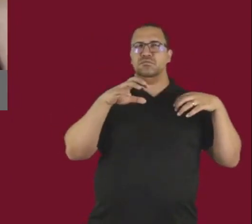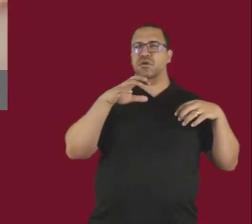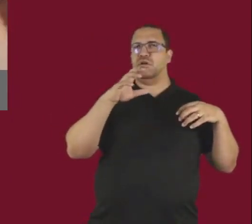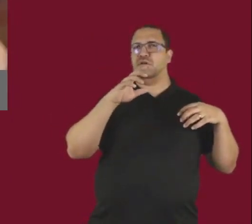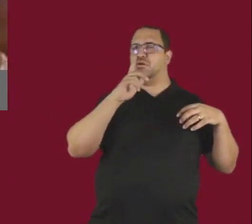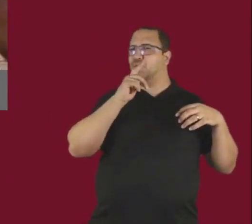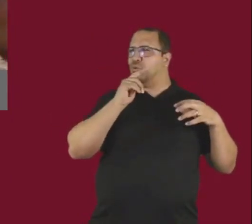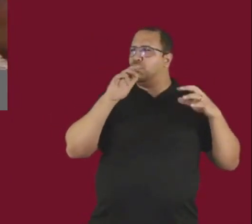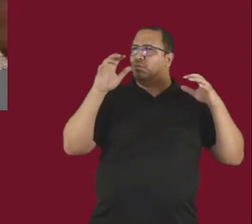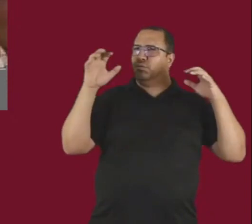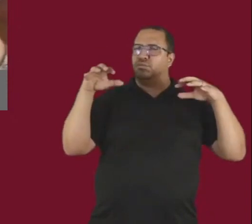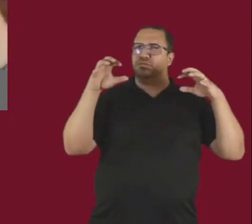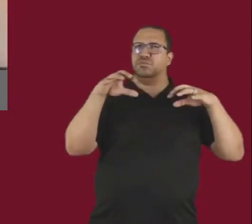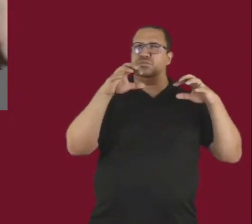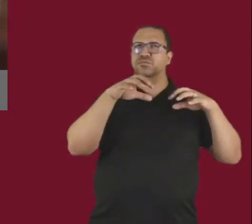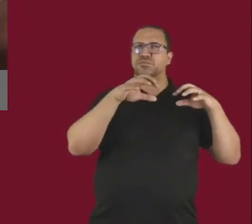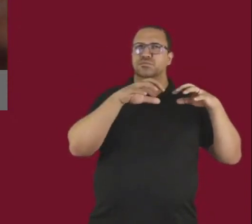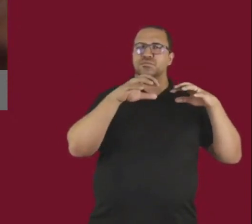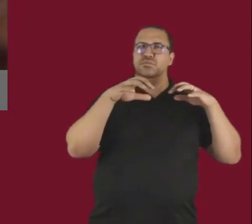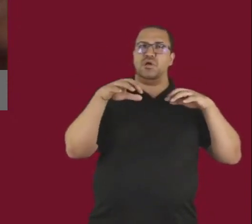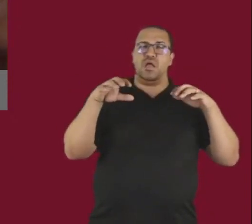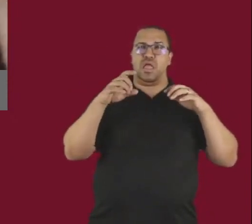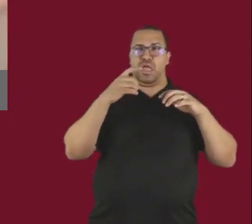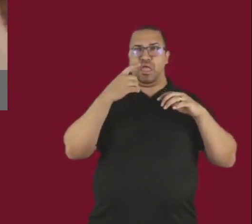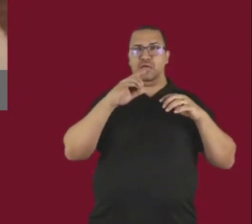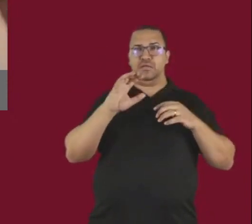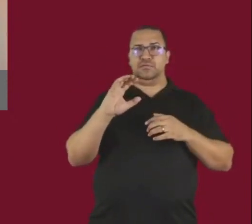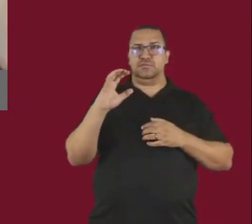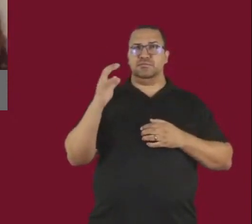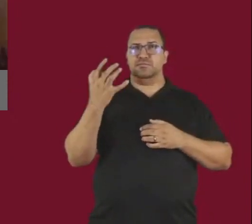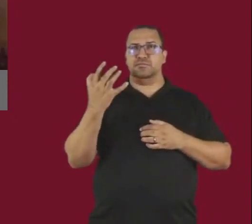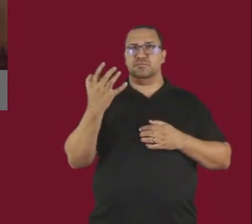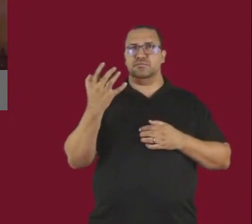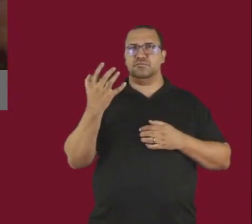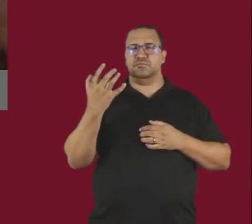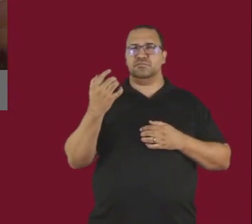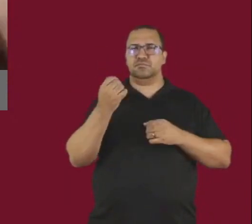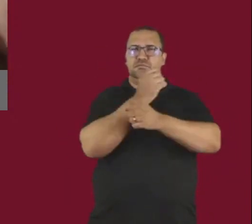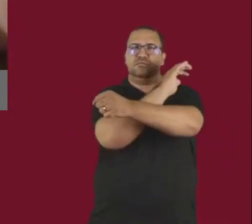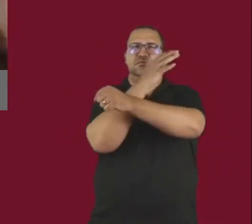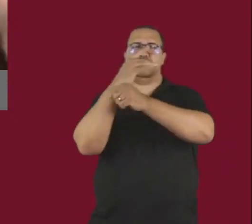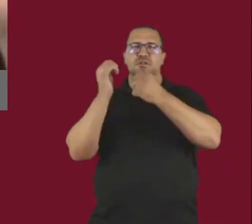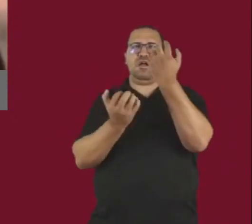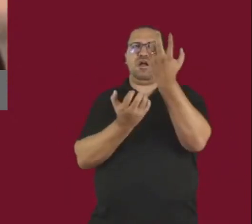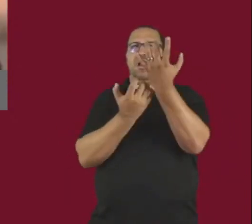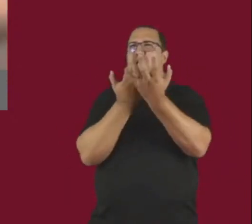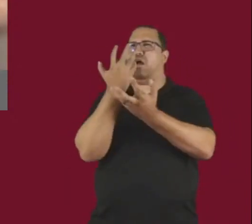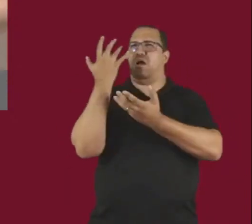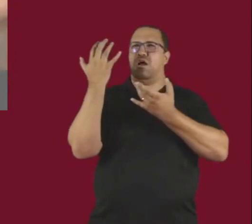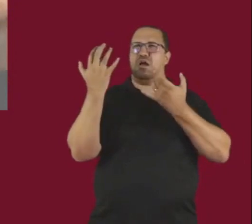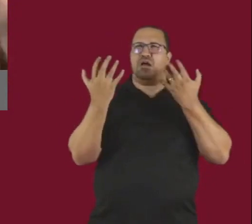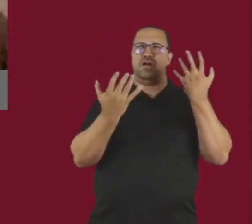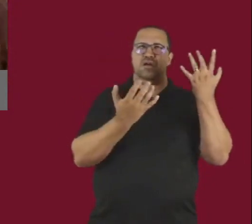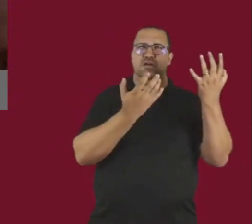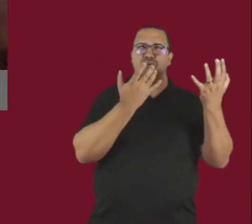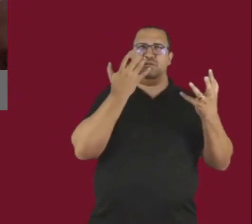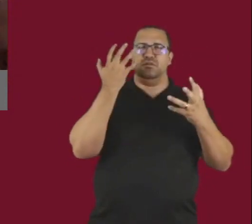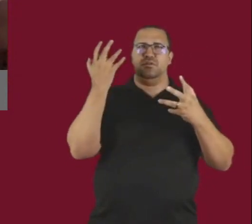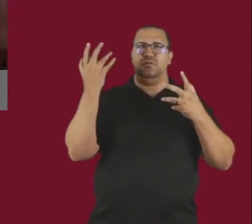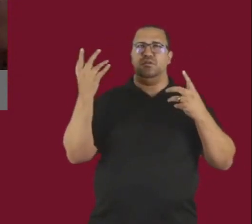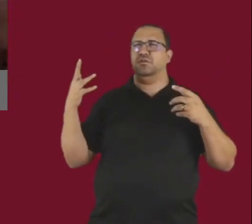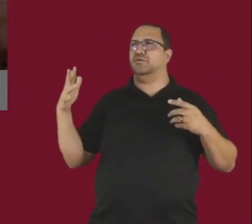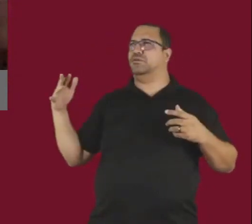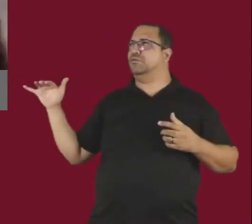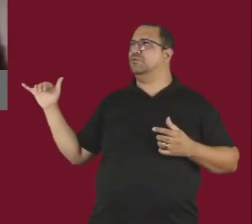imediatamente a floresta inteira se transformou assim. Então os papagaios e as